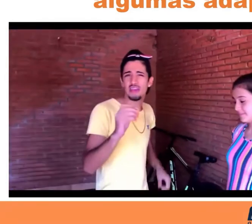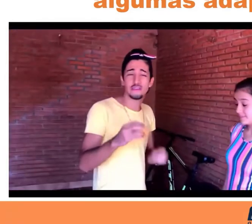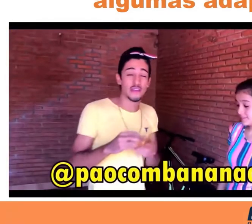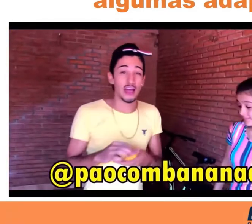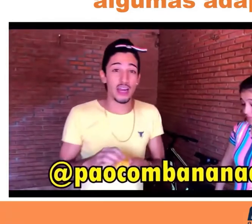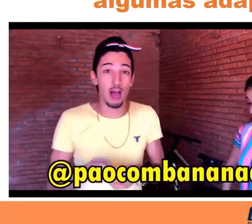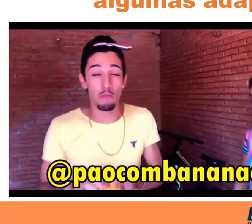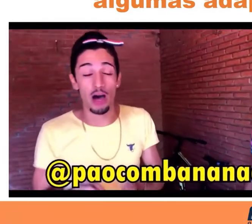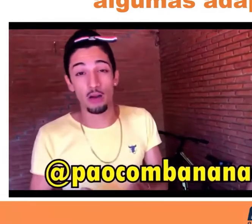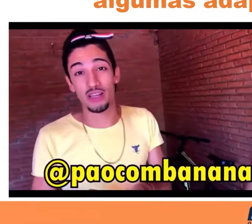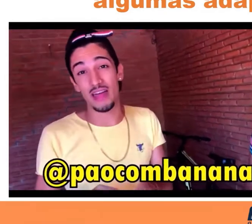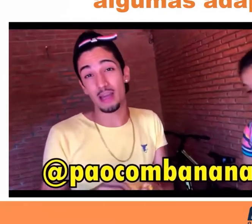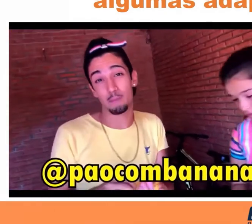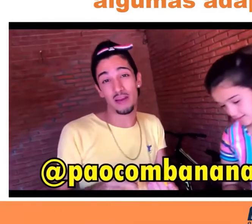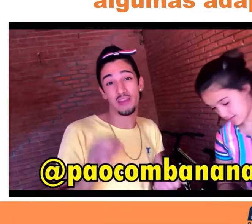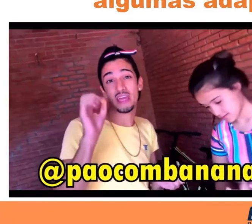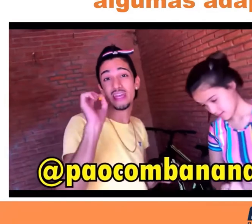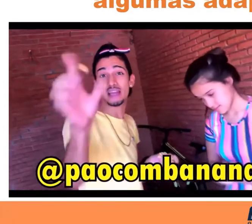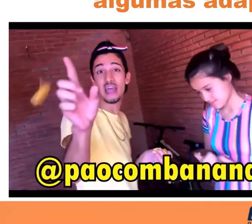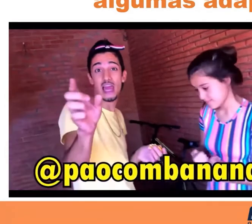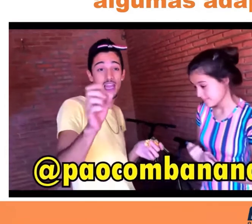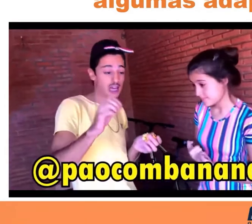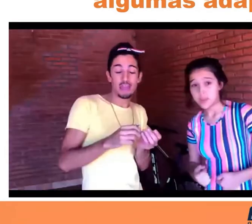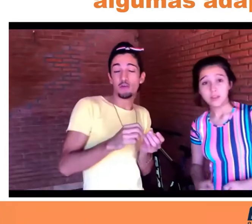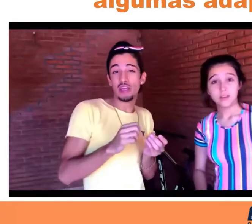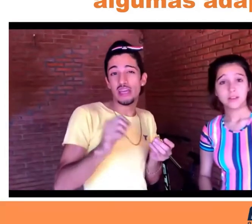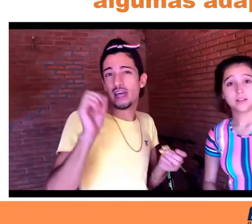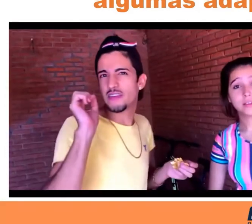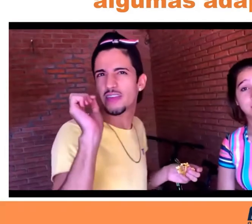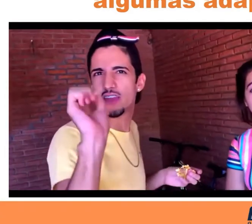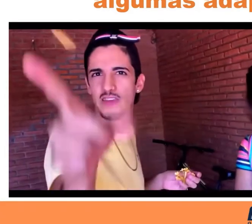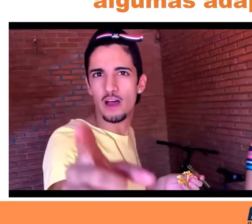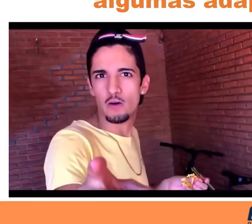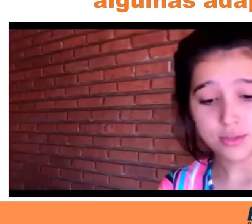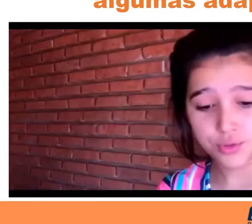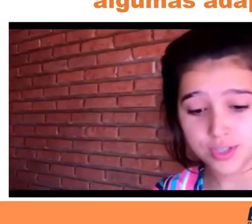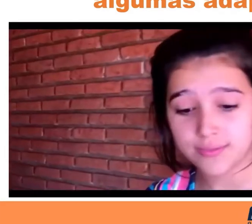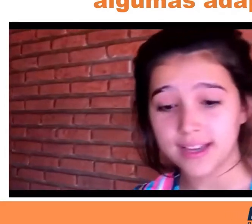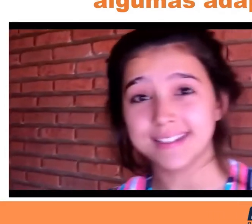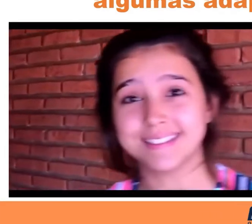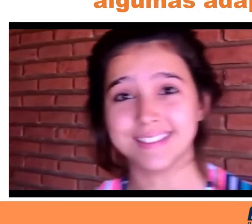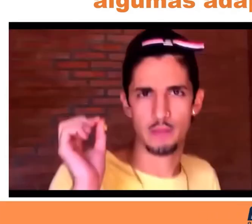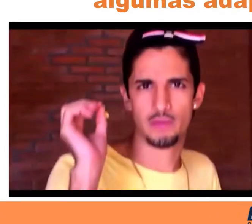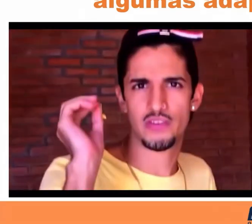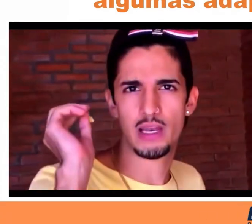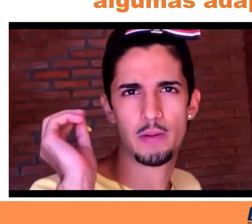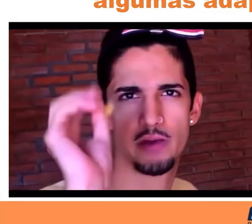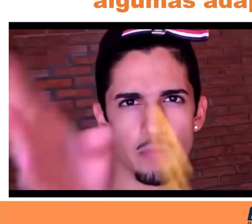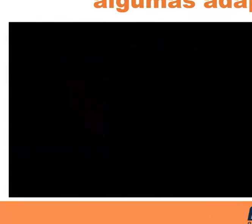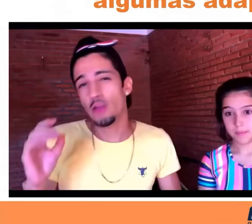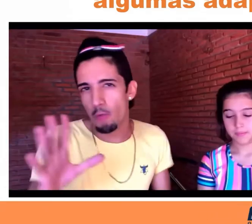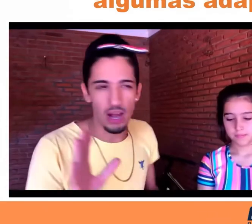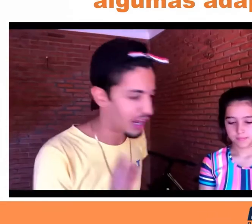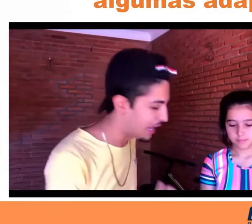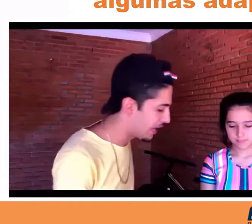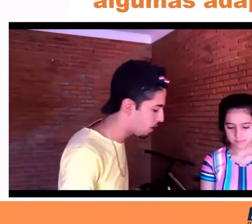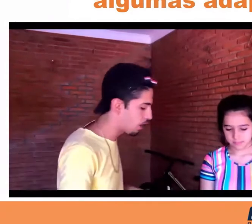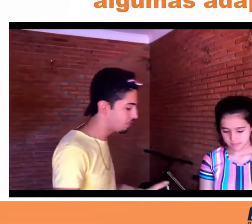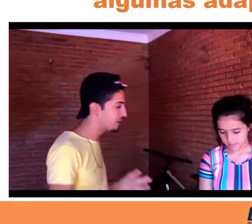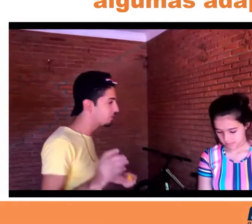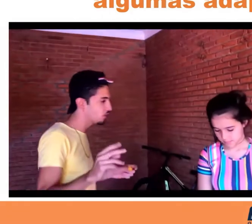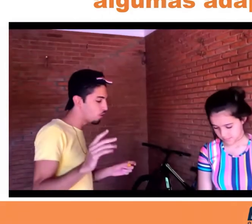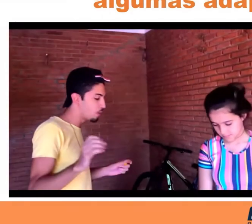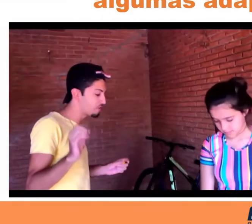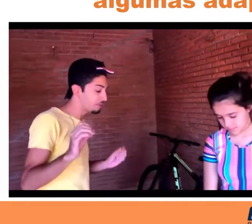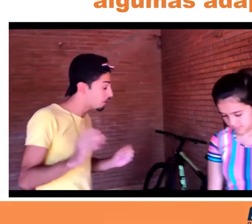Também segue a gente no Instagram, mano, que tá aparecendo aqui na tela e no link da descrição. Sujando a varanda. Depois você limpa mesmo. Então, bora,